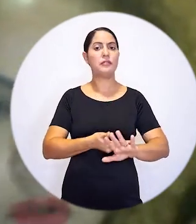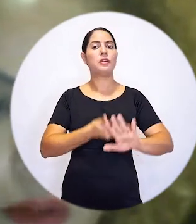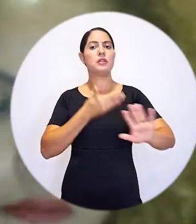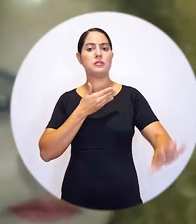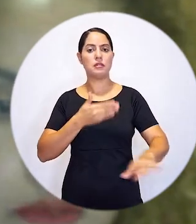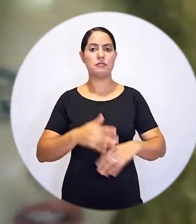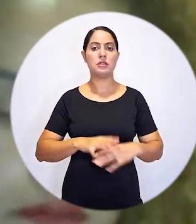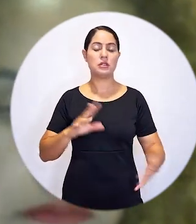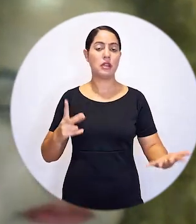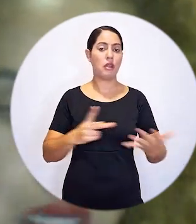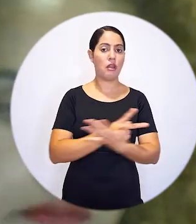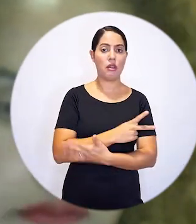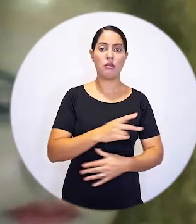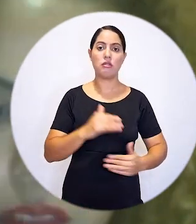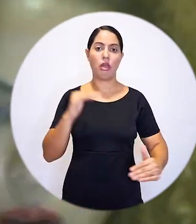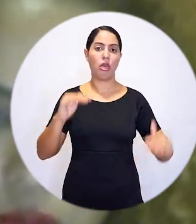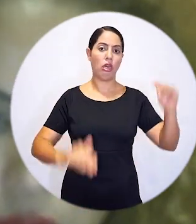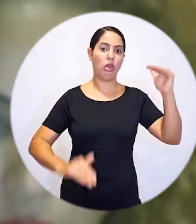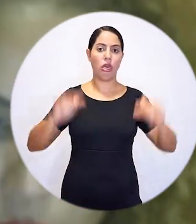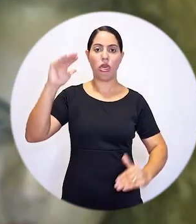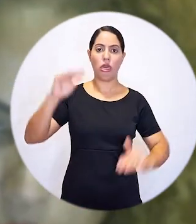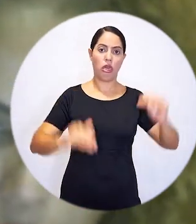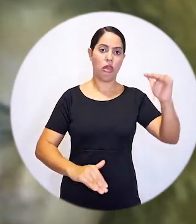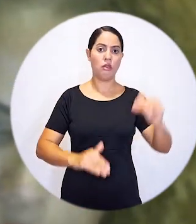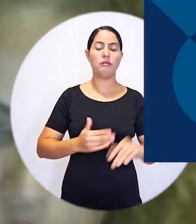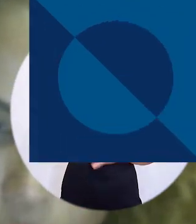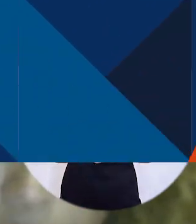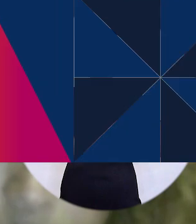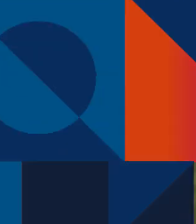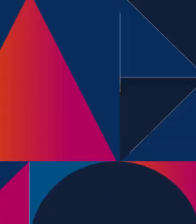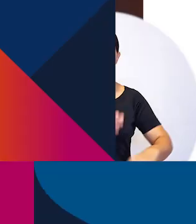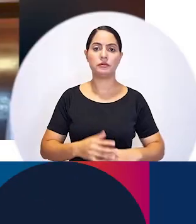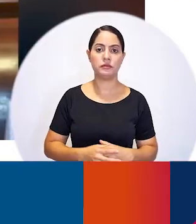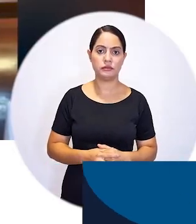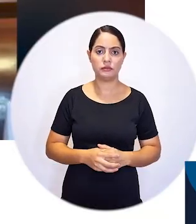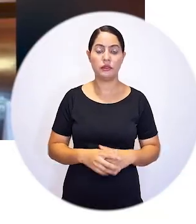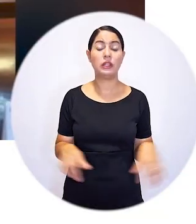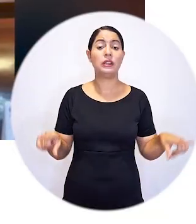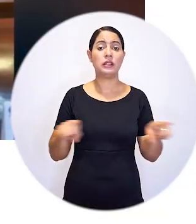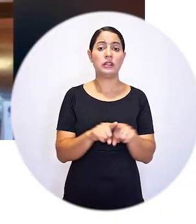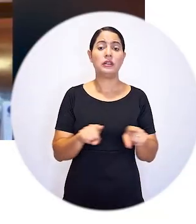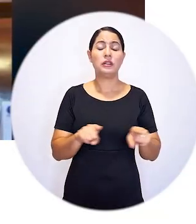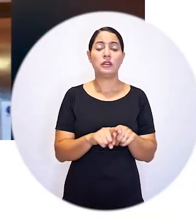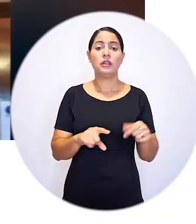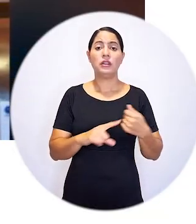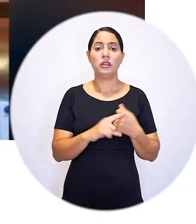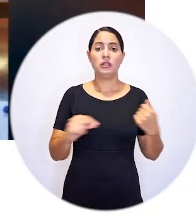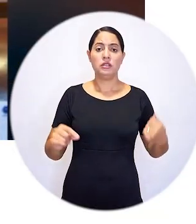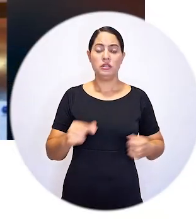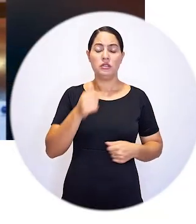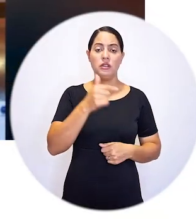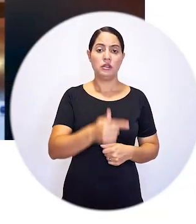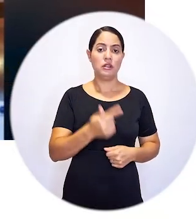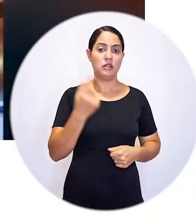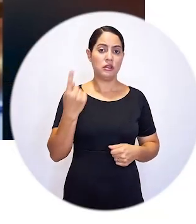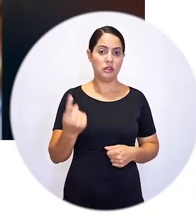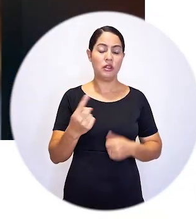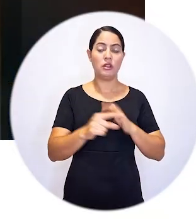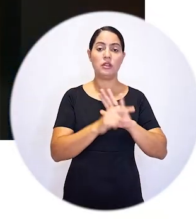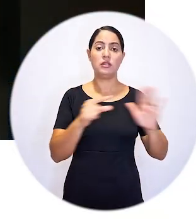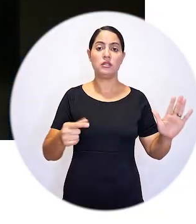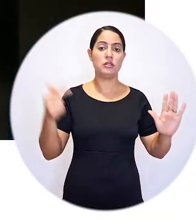que possam causar indevido desequilíbrio na relação entre os sujeitos. Artigo